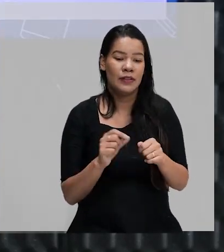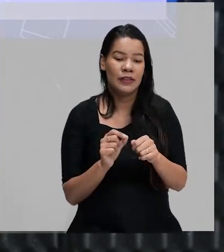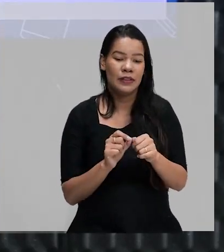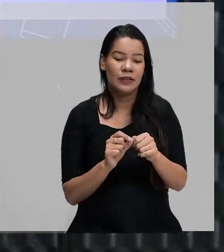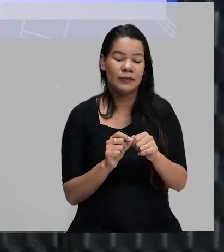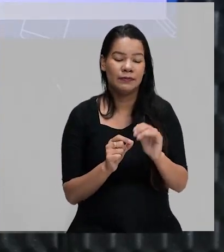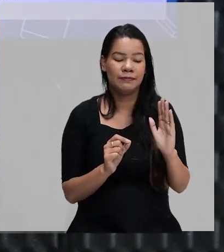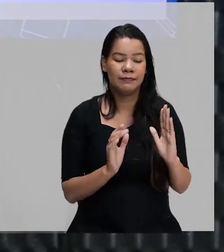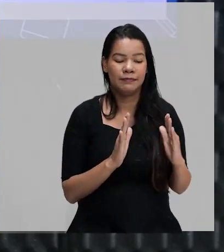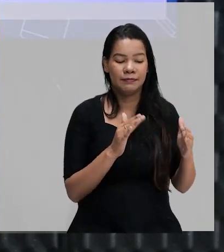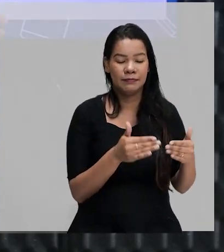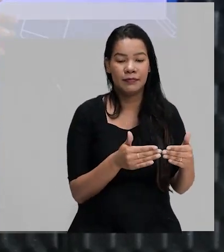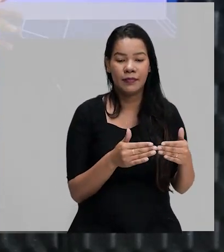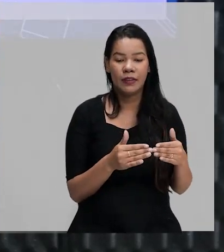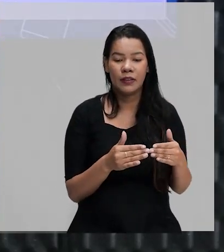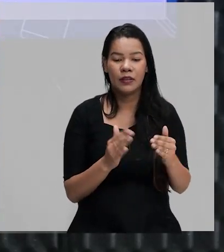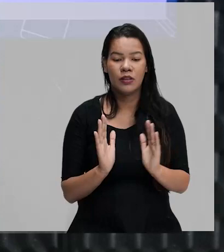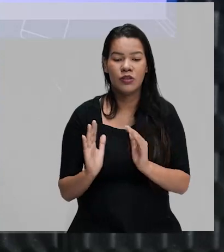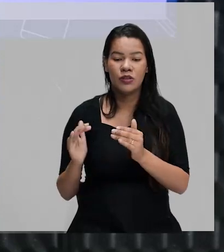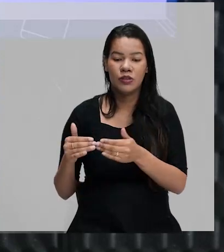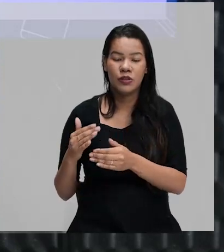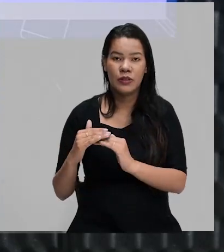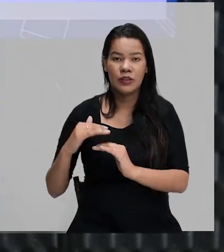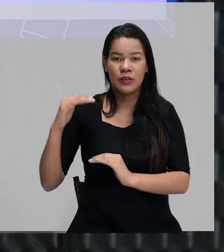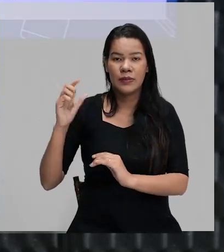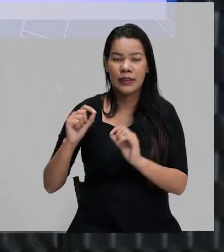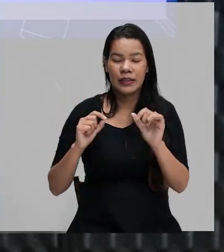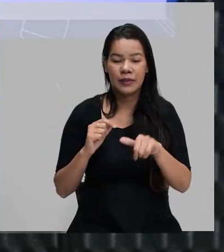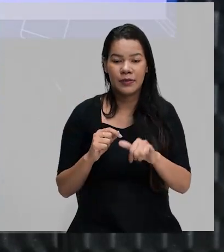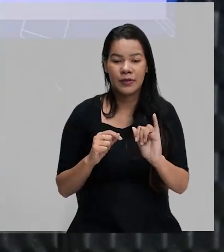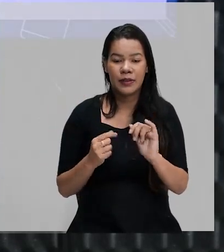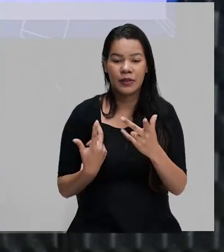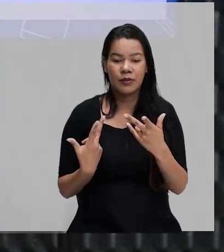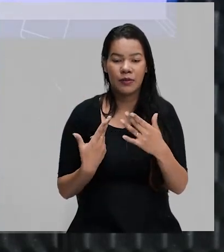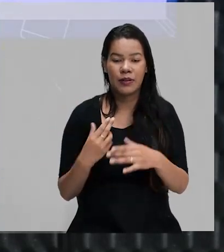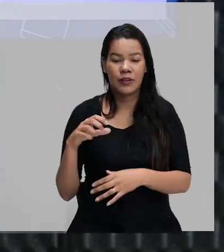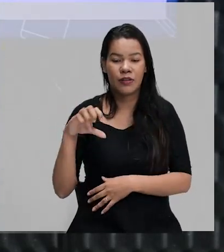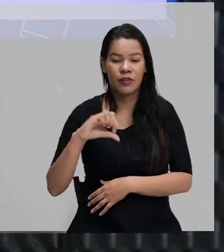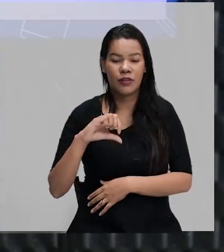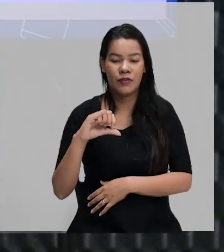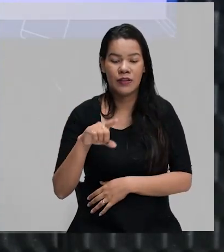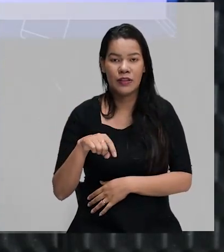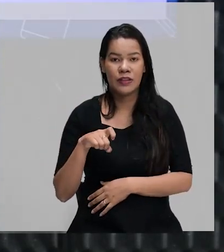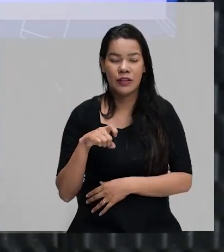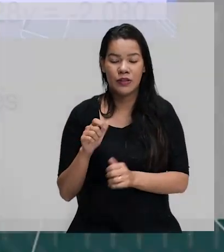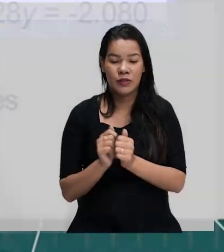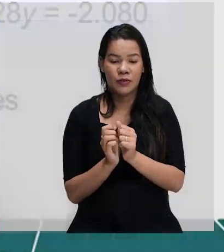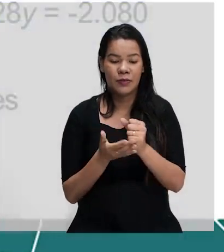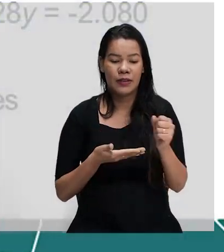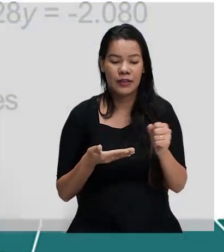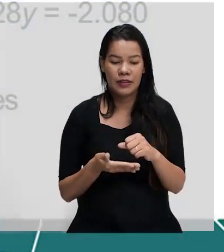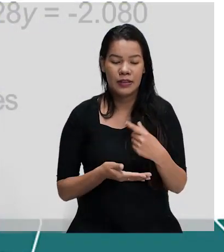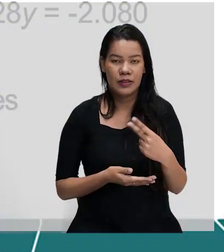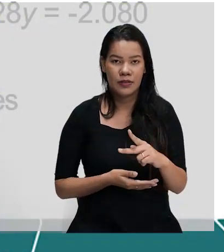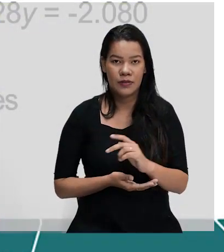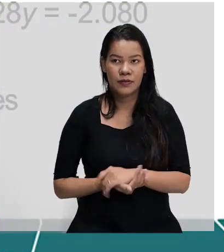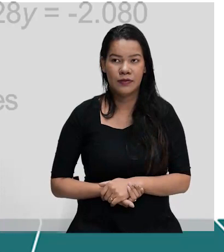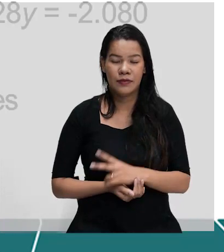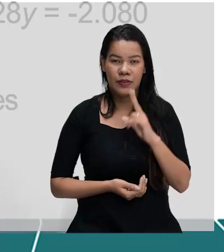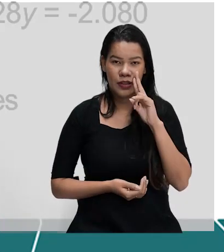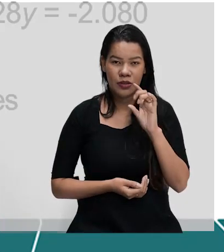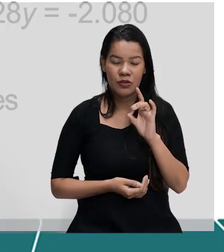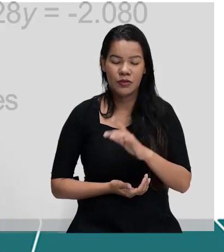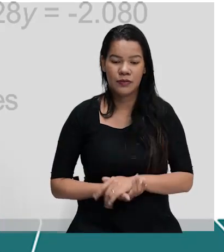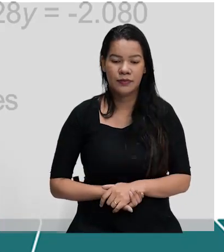extremo, que Y é igual a 9x. Com base nisso, olha só, né?